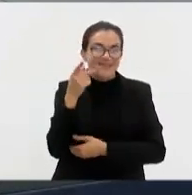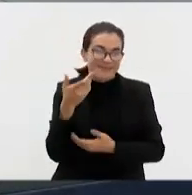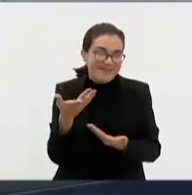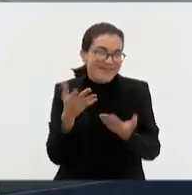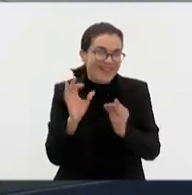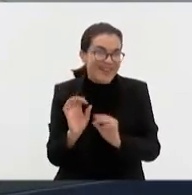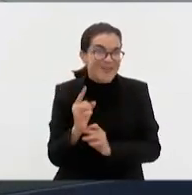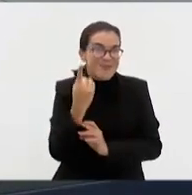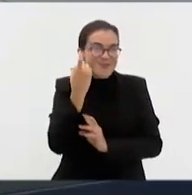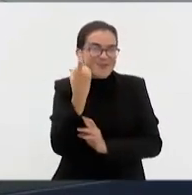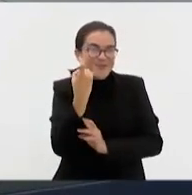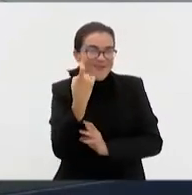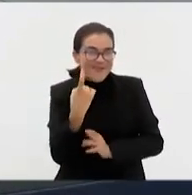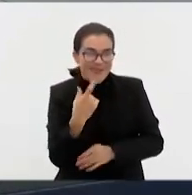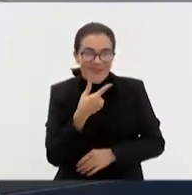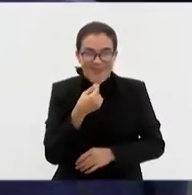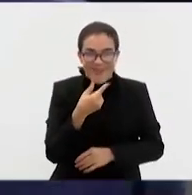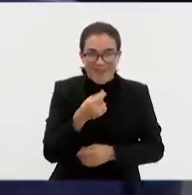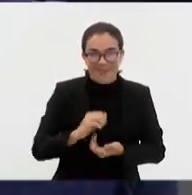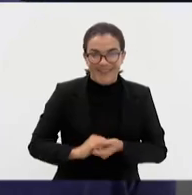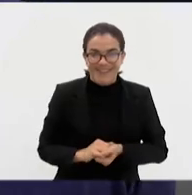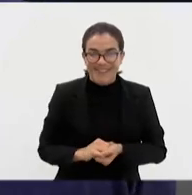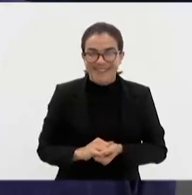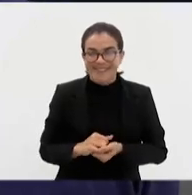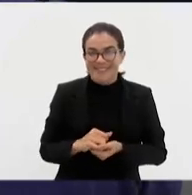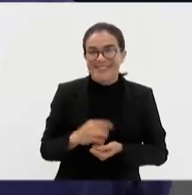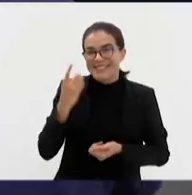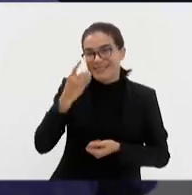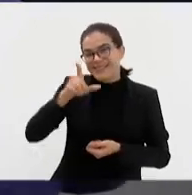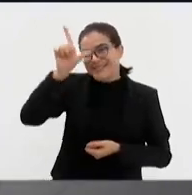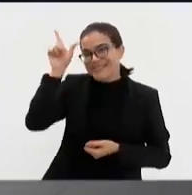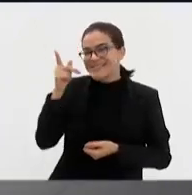Muito obrigado. Deputado Luiz Paulo.